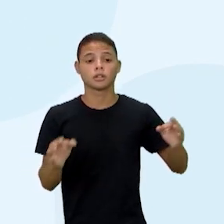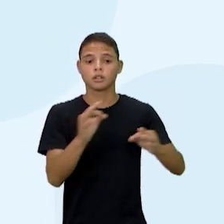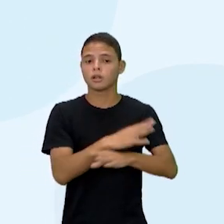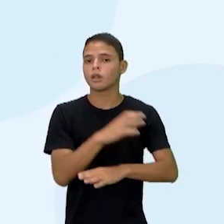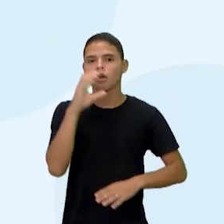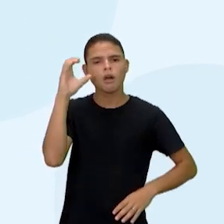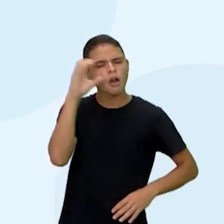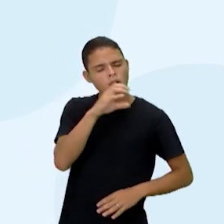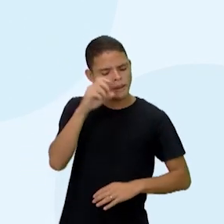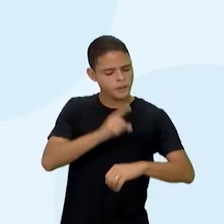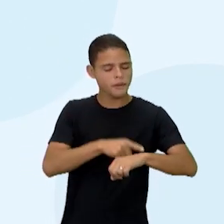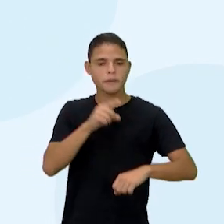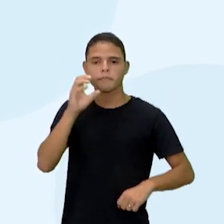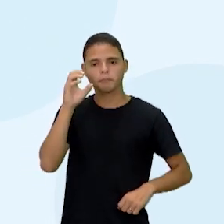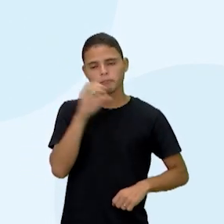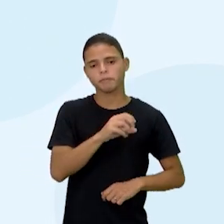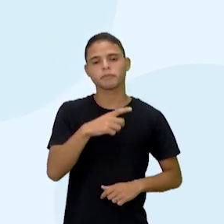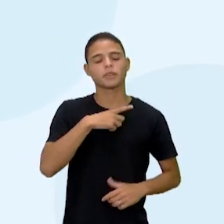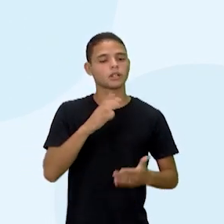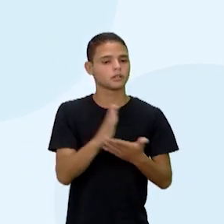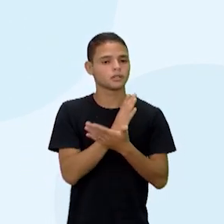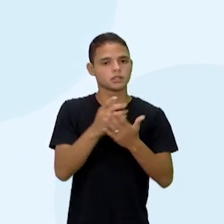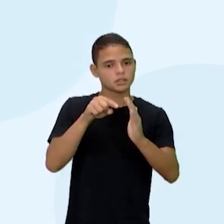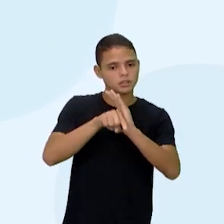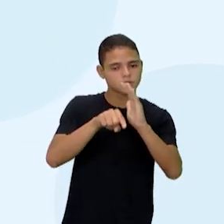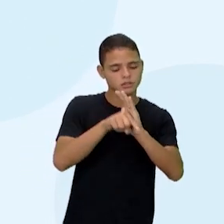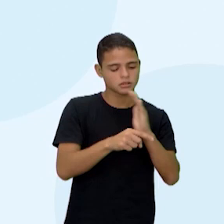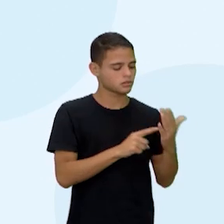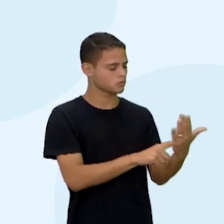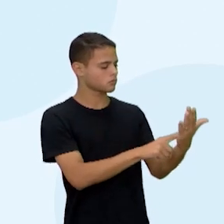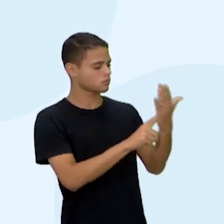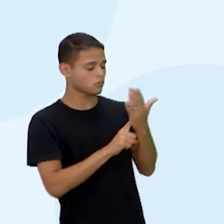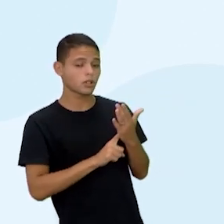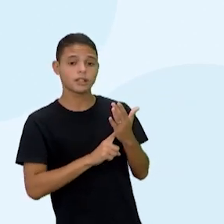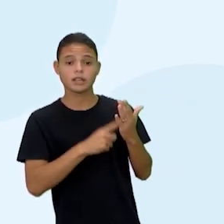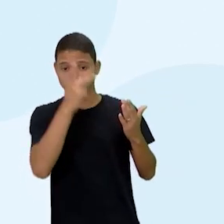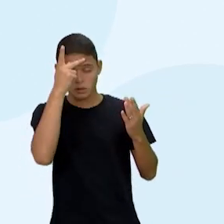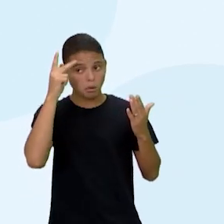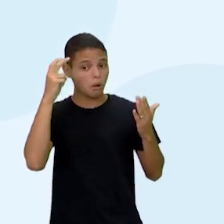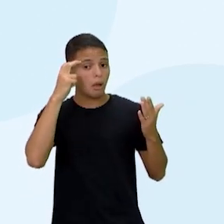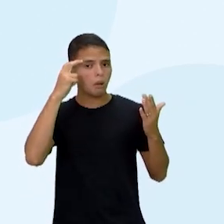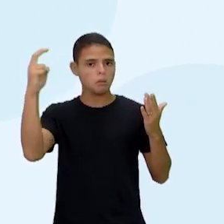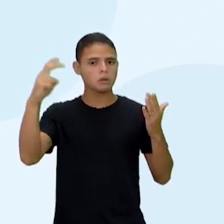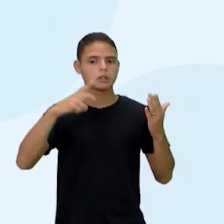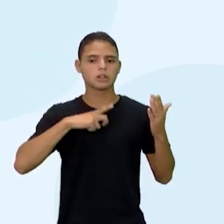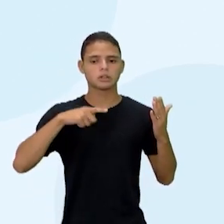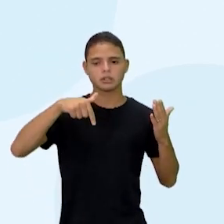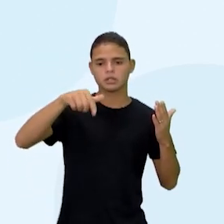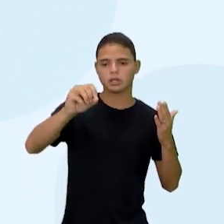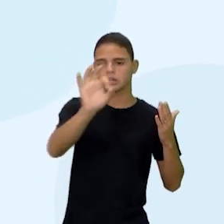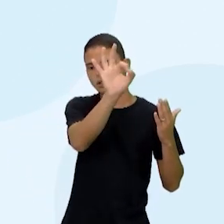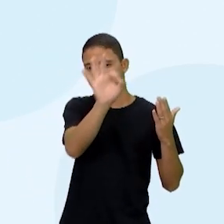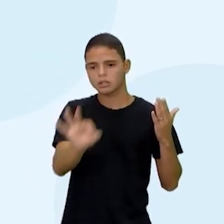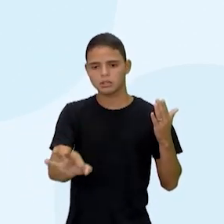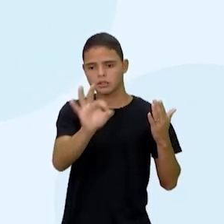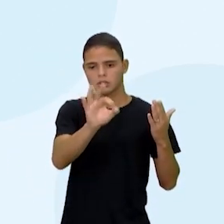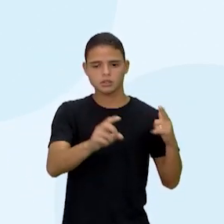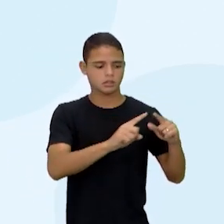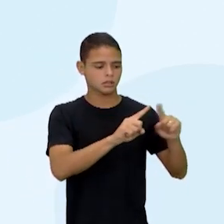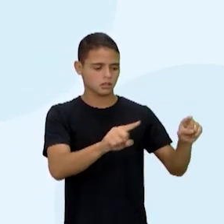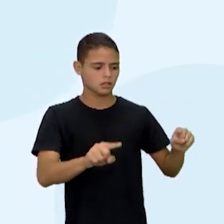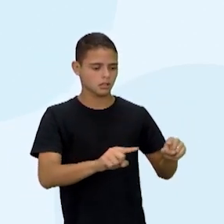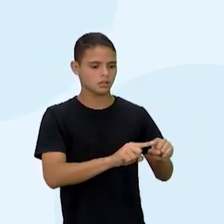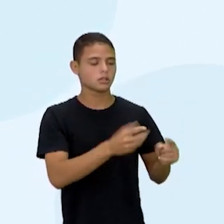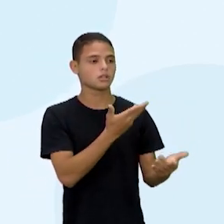rápido que os outros, né? Tem pesquisas, inclusive, que apontam que o superdotado fica aproximadamente 70% do tempo em sala de aula